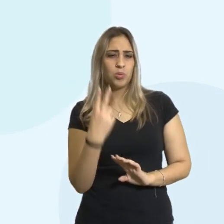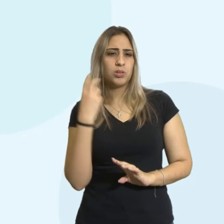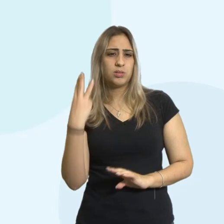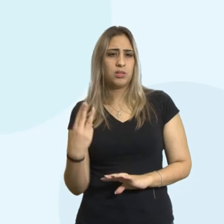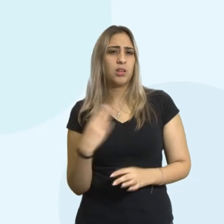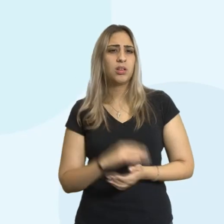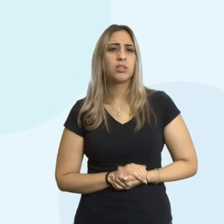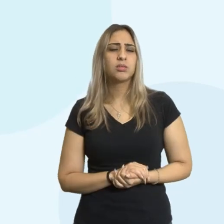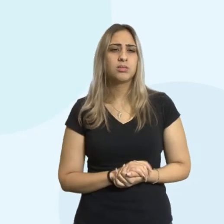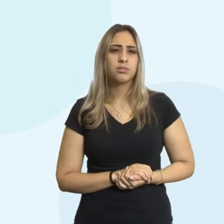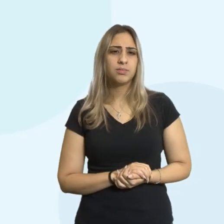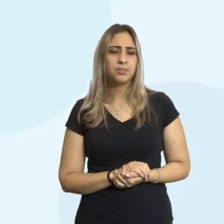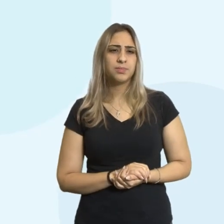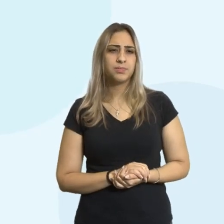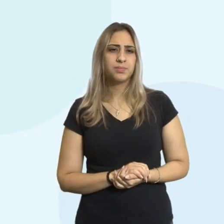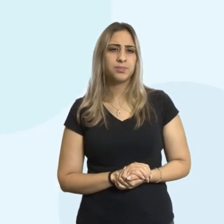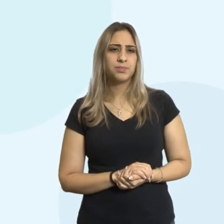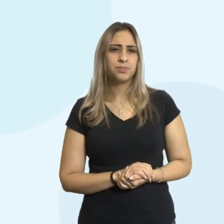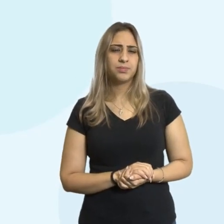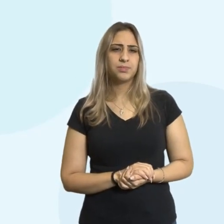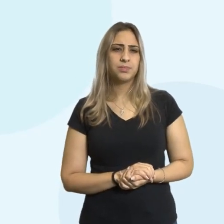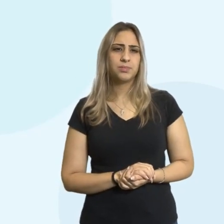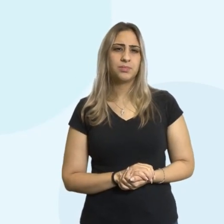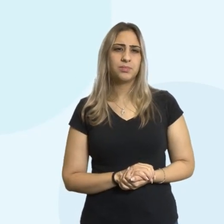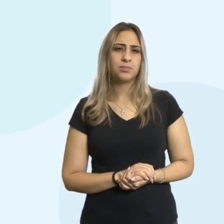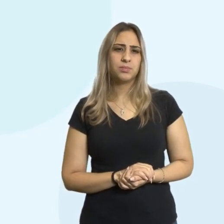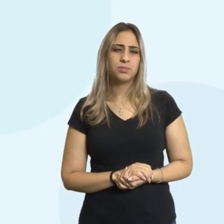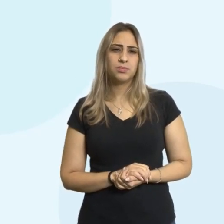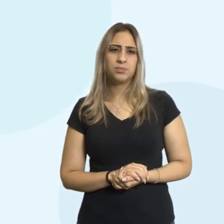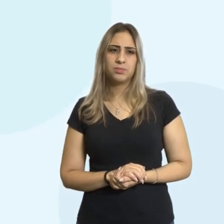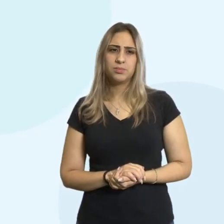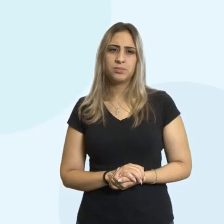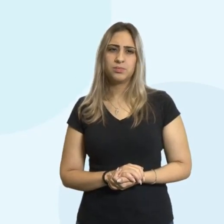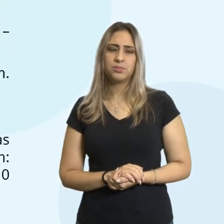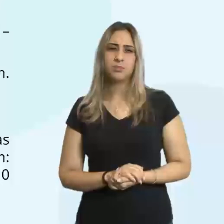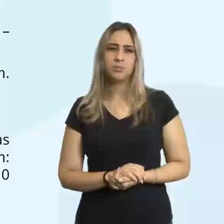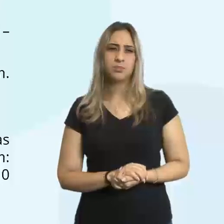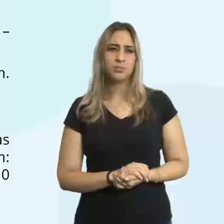páginas de referência passa aí para mim por favor diretor o próximo